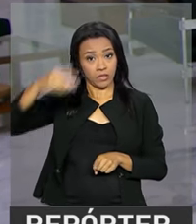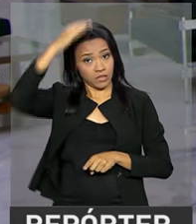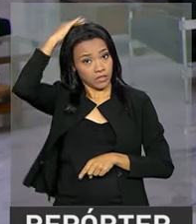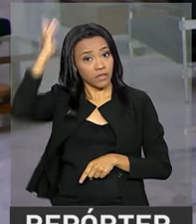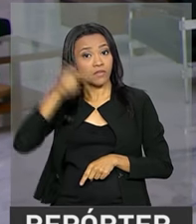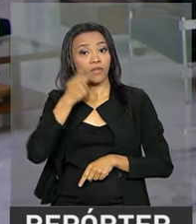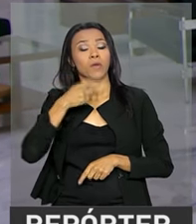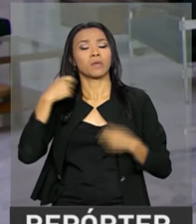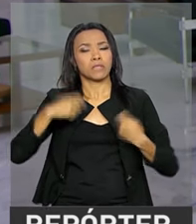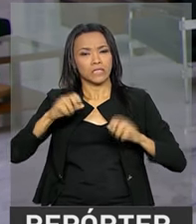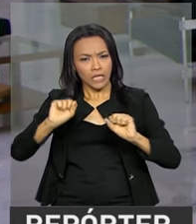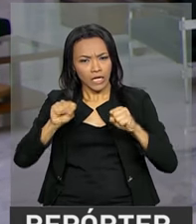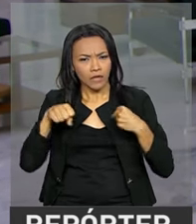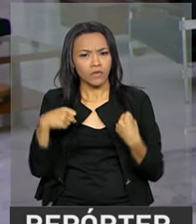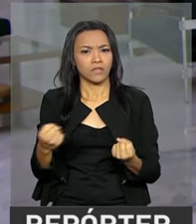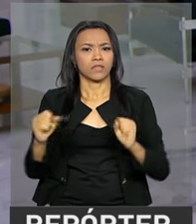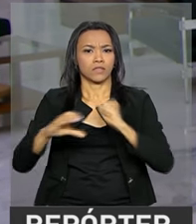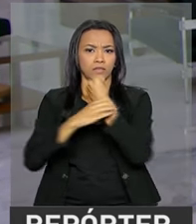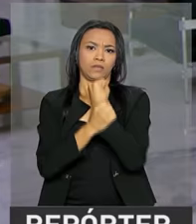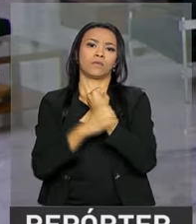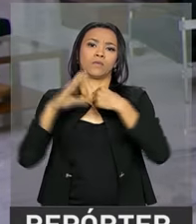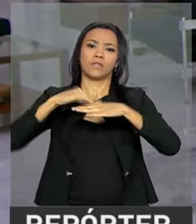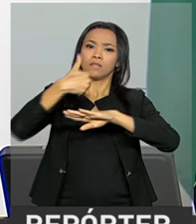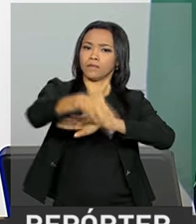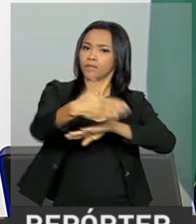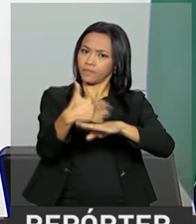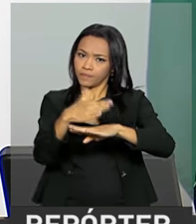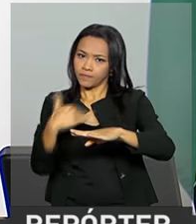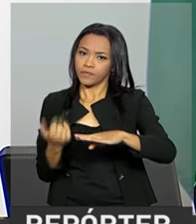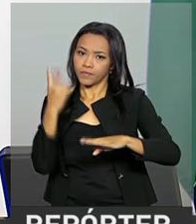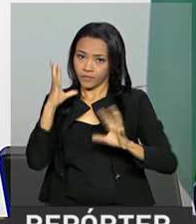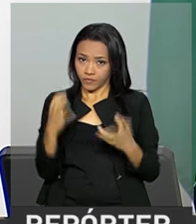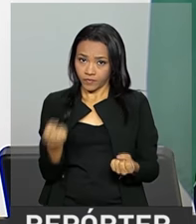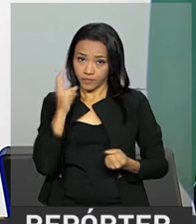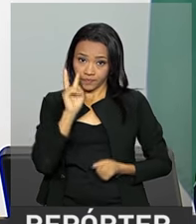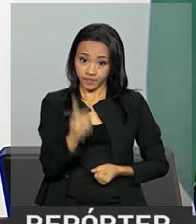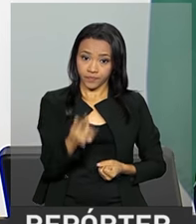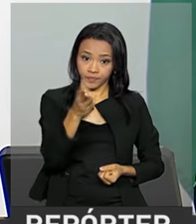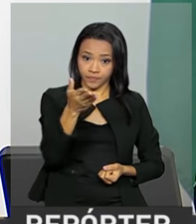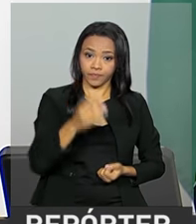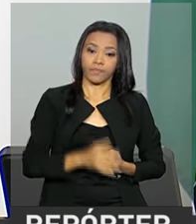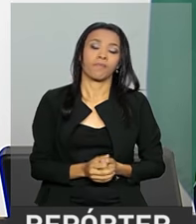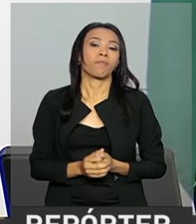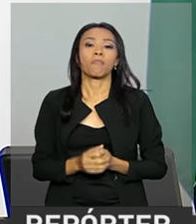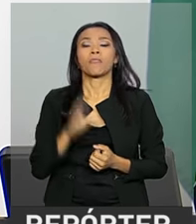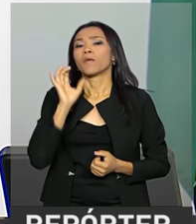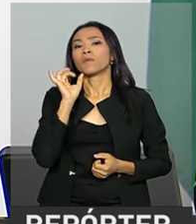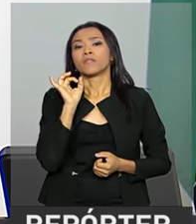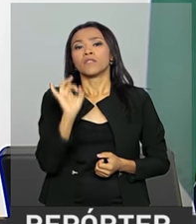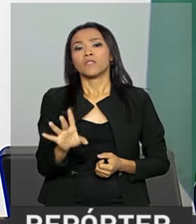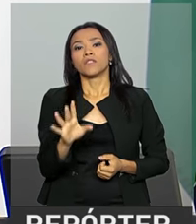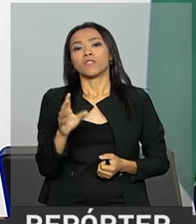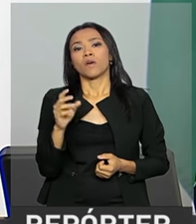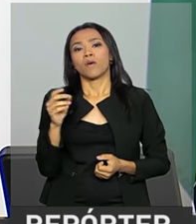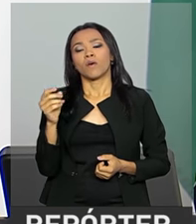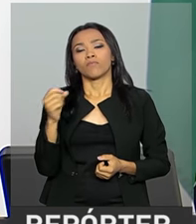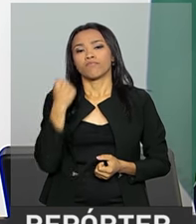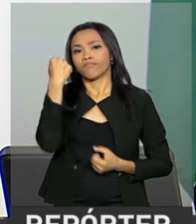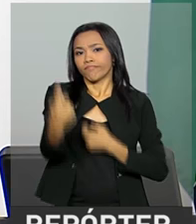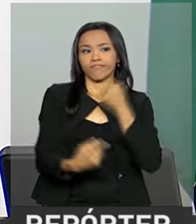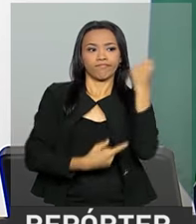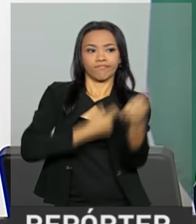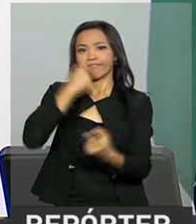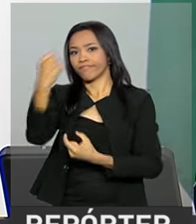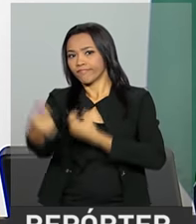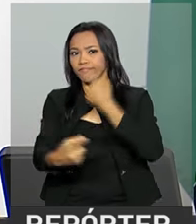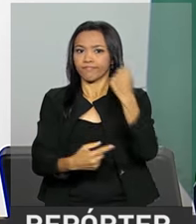segurança nas fronteiras. Vamos ouvi-lo. Não será apenas a inspeção periódica nos presídios que